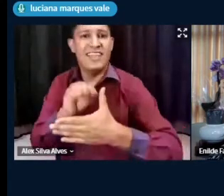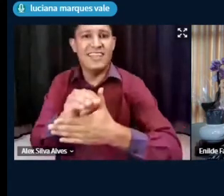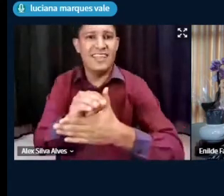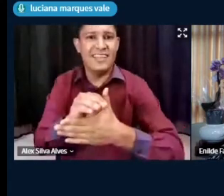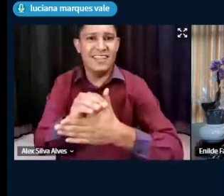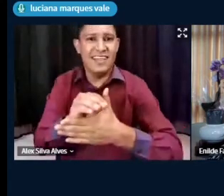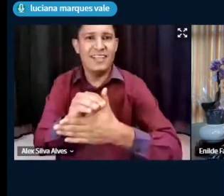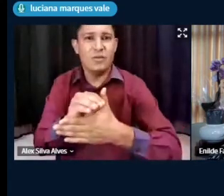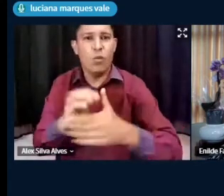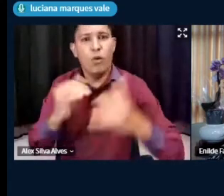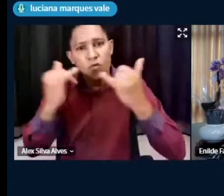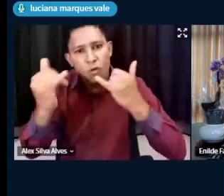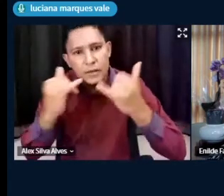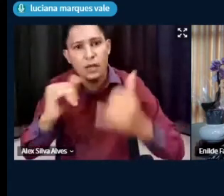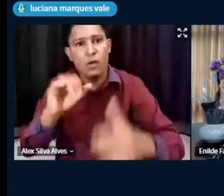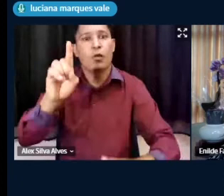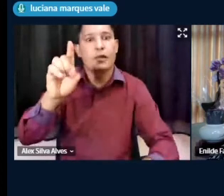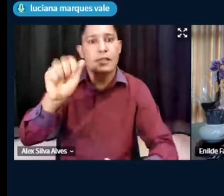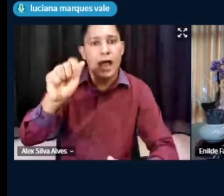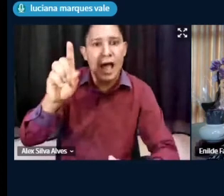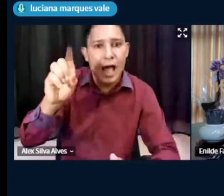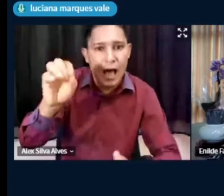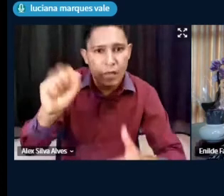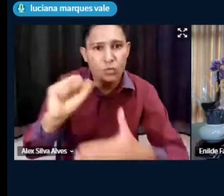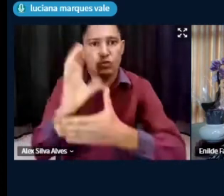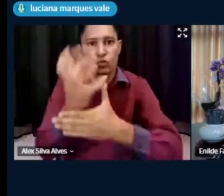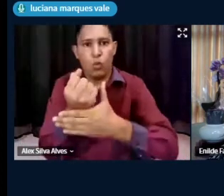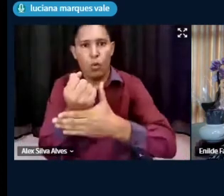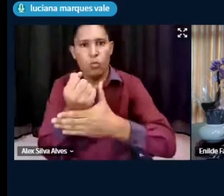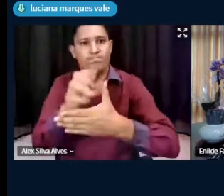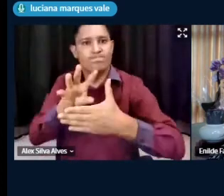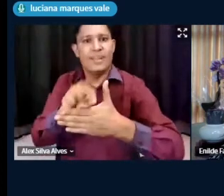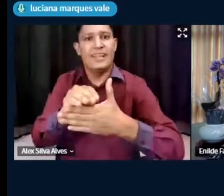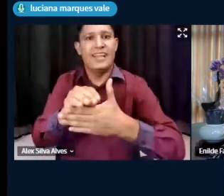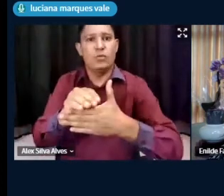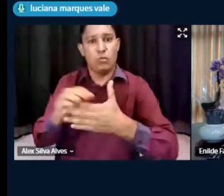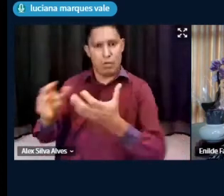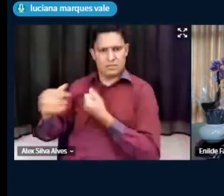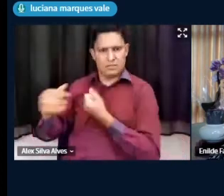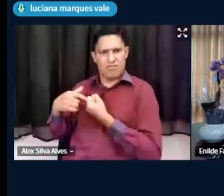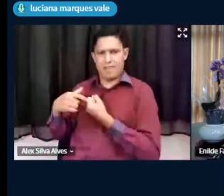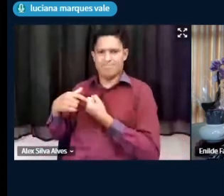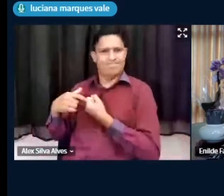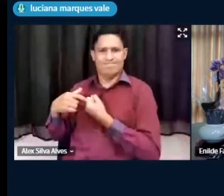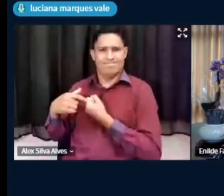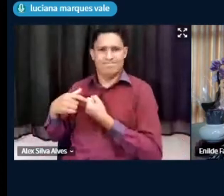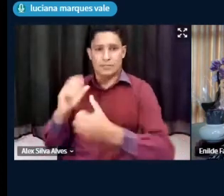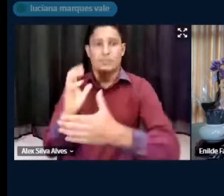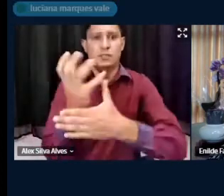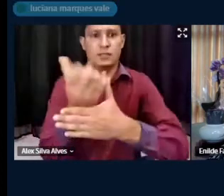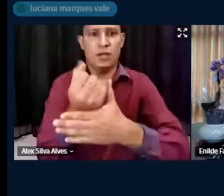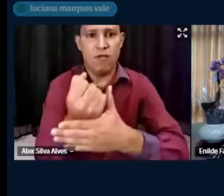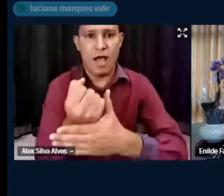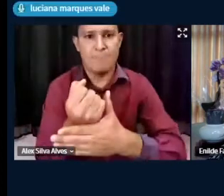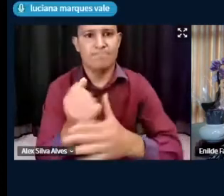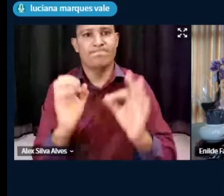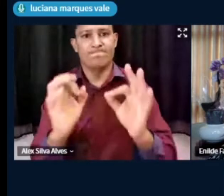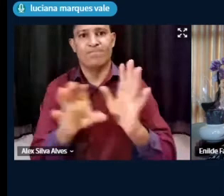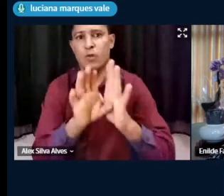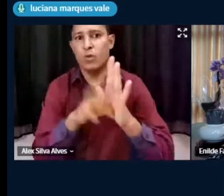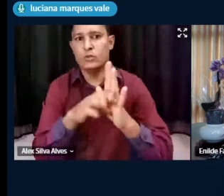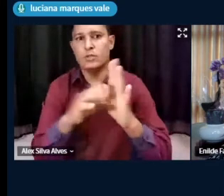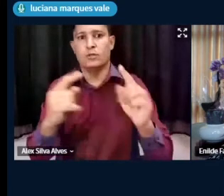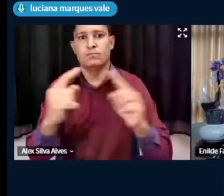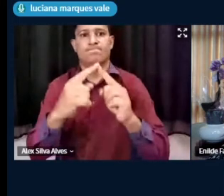a tela do computador, ou ele vai salvar ou numa nuvem, ou ele vai salvar os dados. Essa